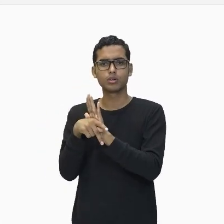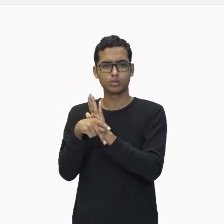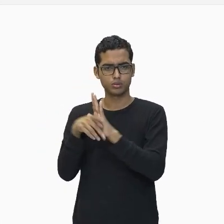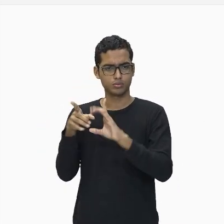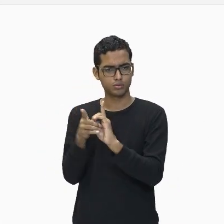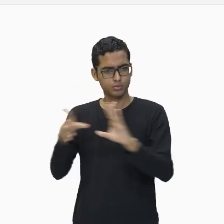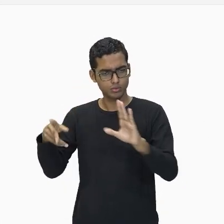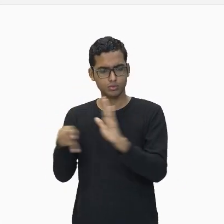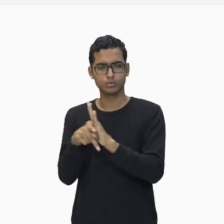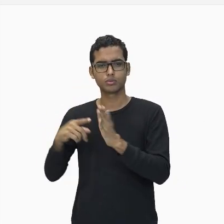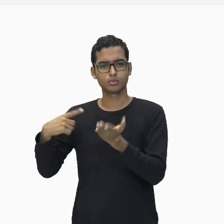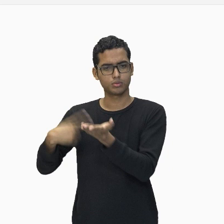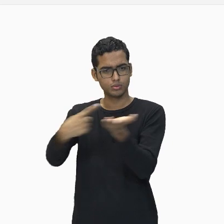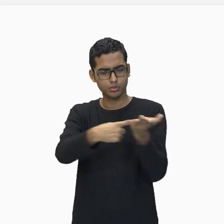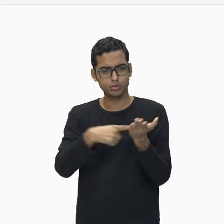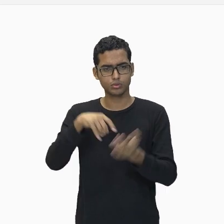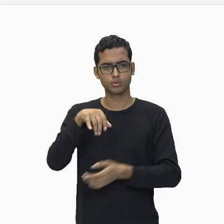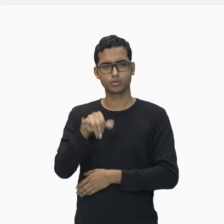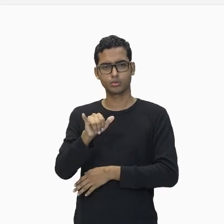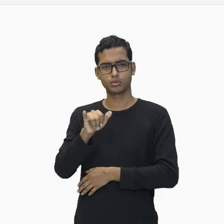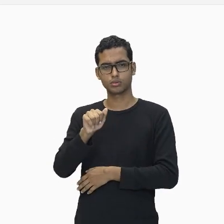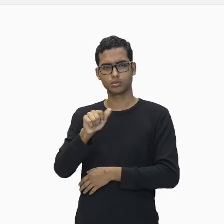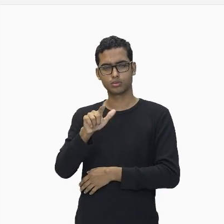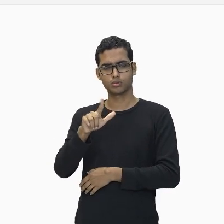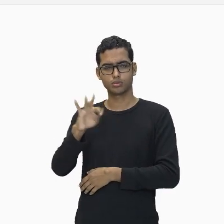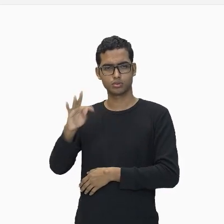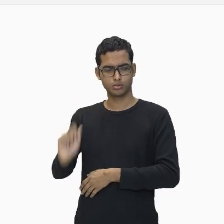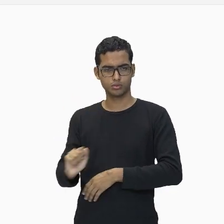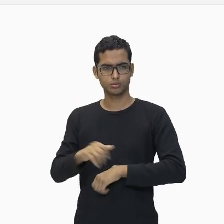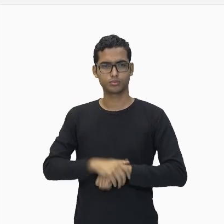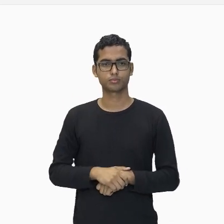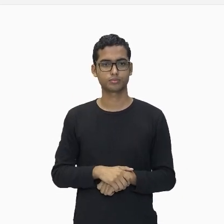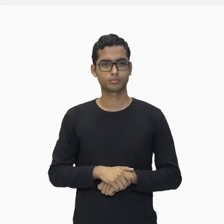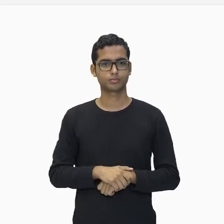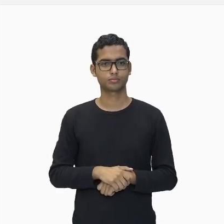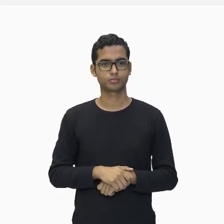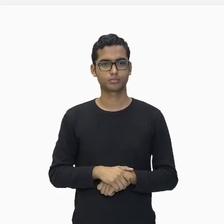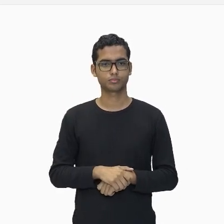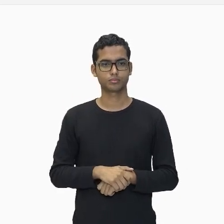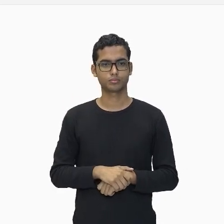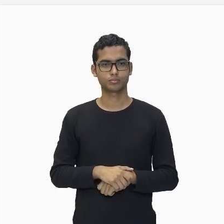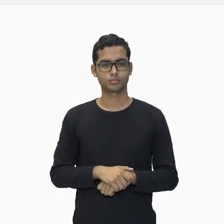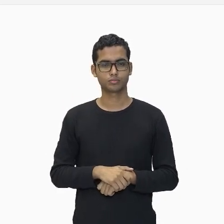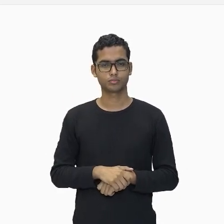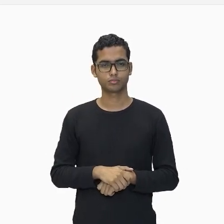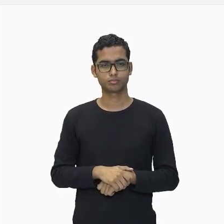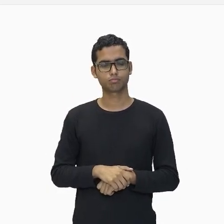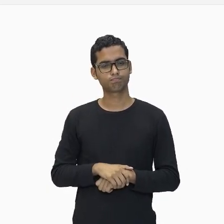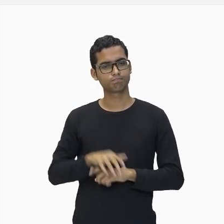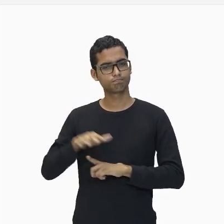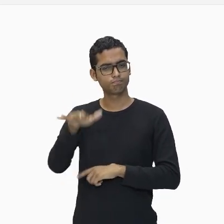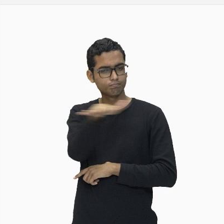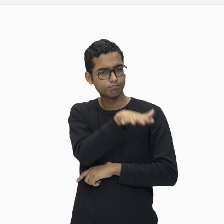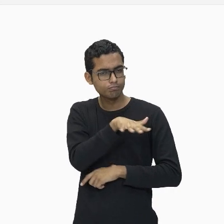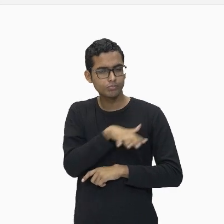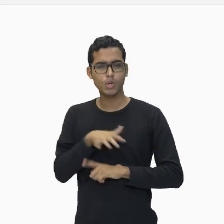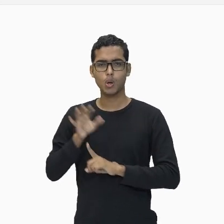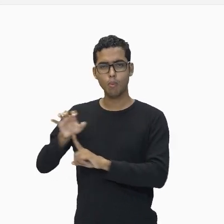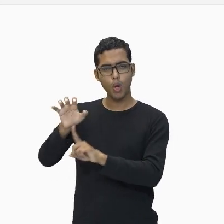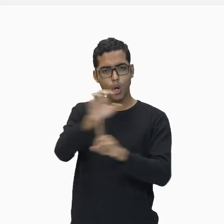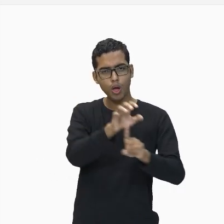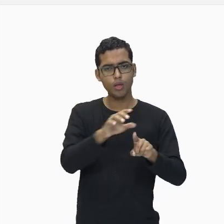caráter democrático na Conferência de Ialta. Vamos adiante, vamos lá. As zonas de influência